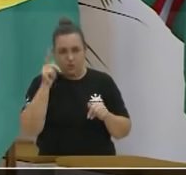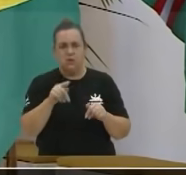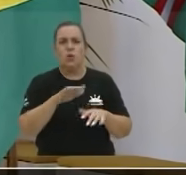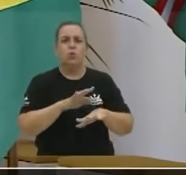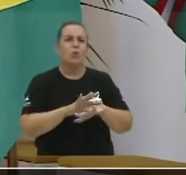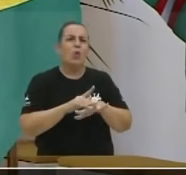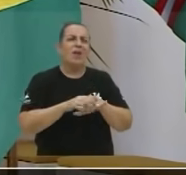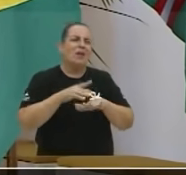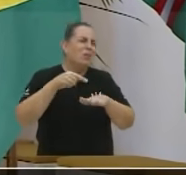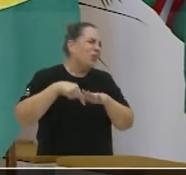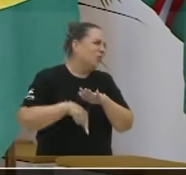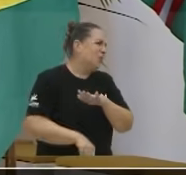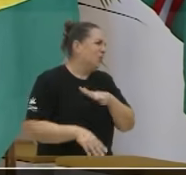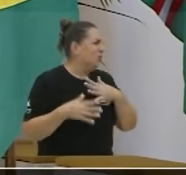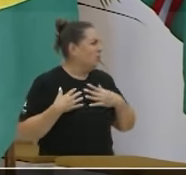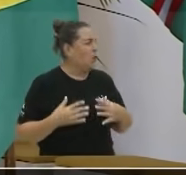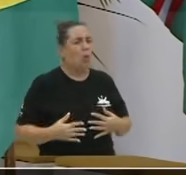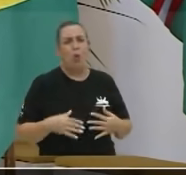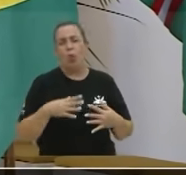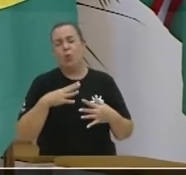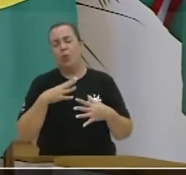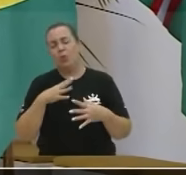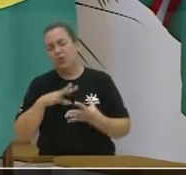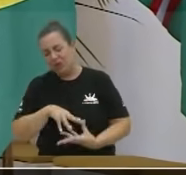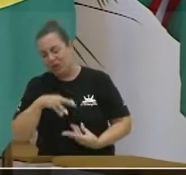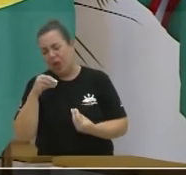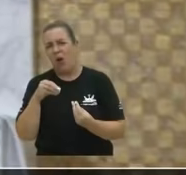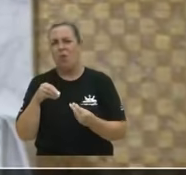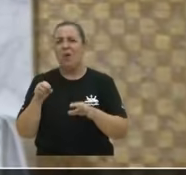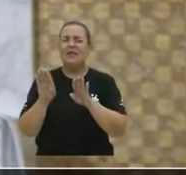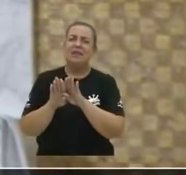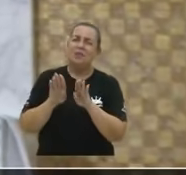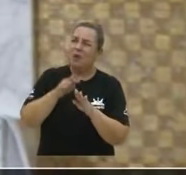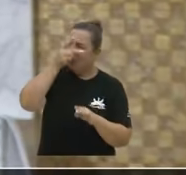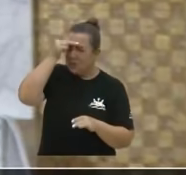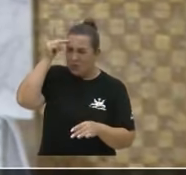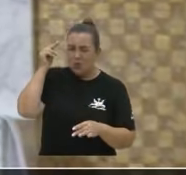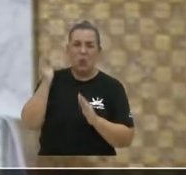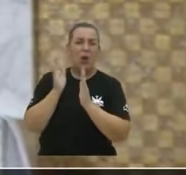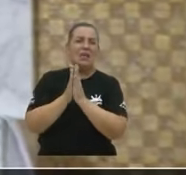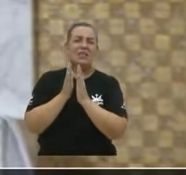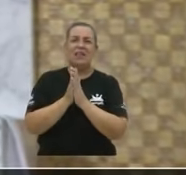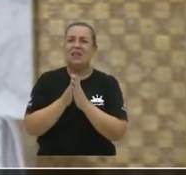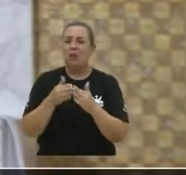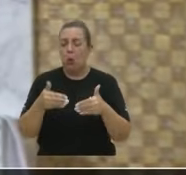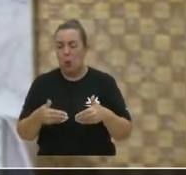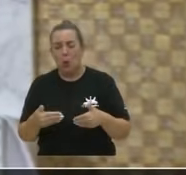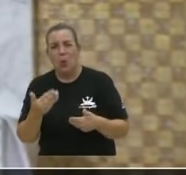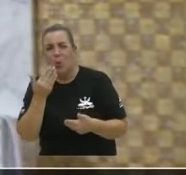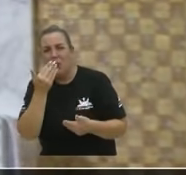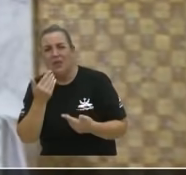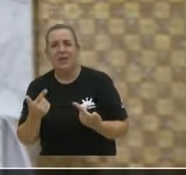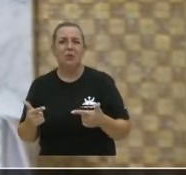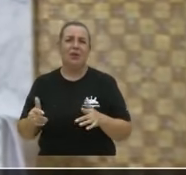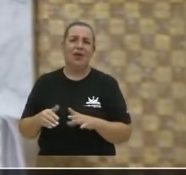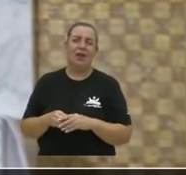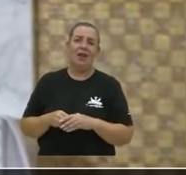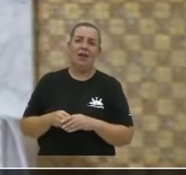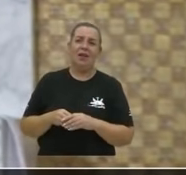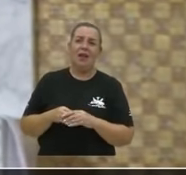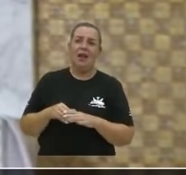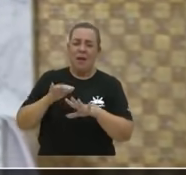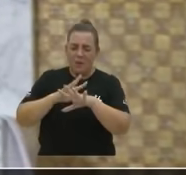rezar por aqueles que estão esperando o respirador, rezar por aqueles que não têm o que comer, rezar pelos que